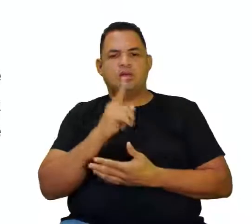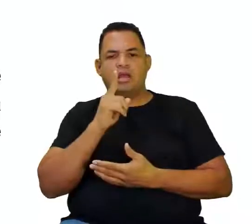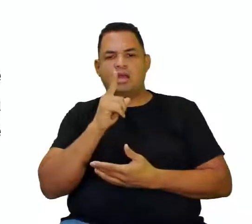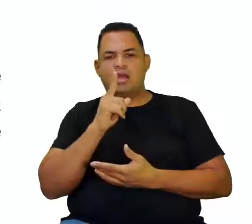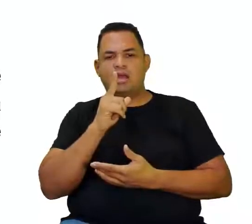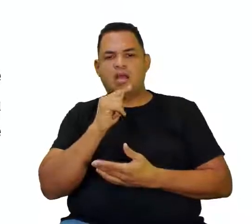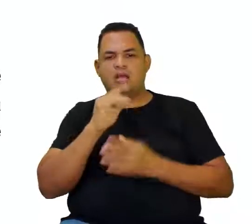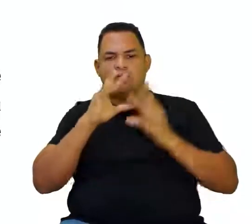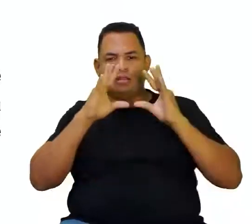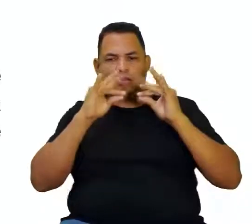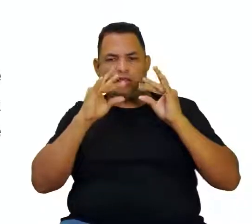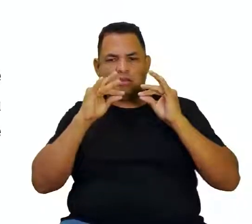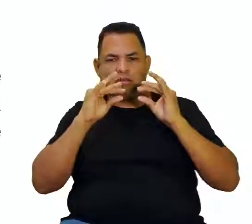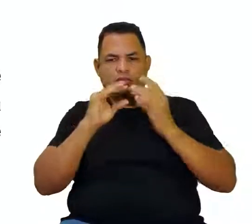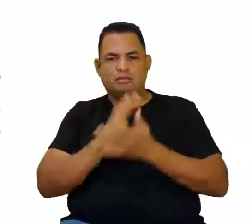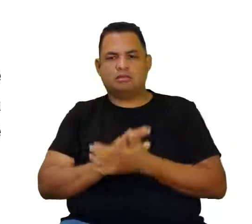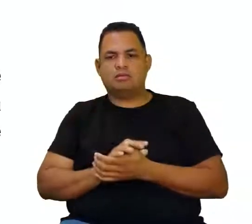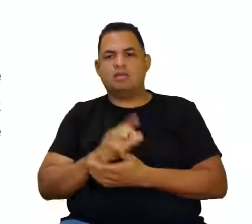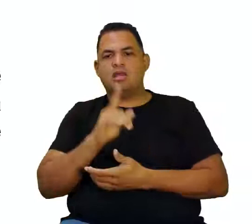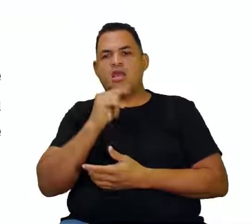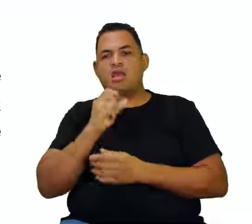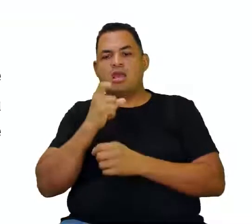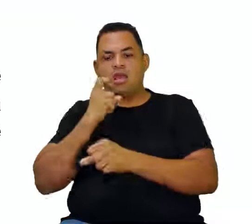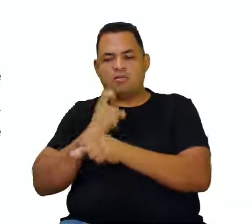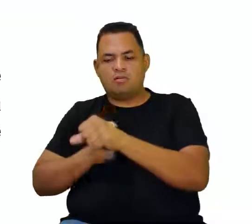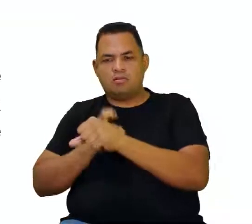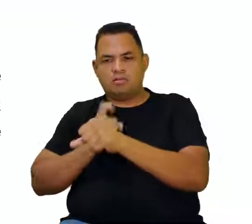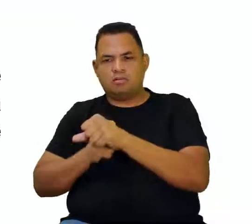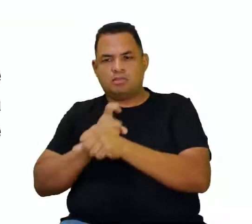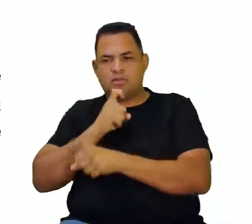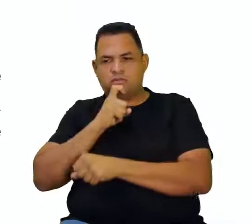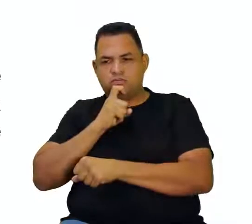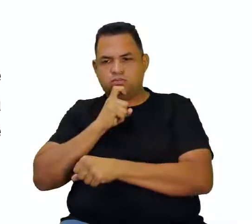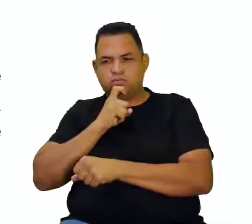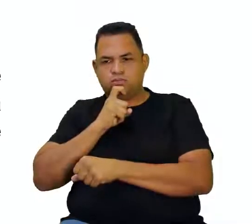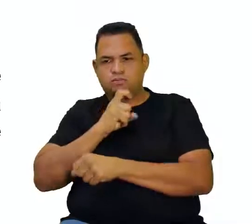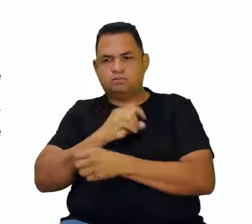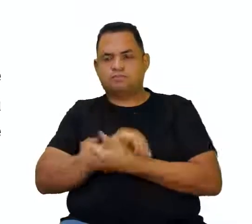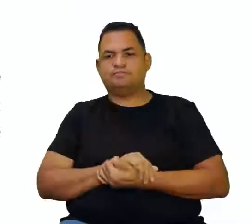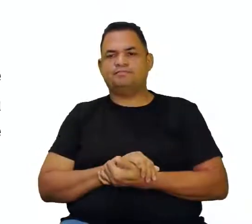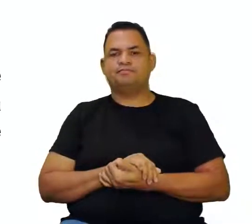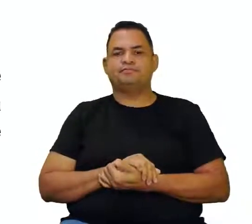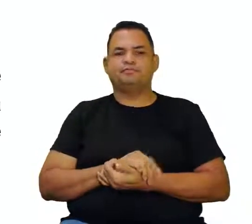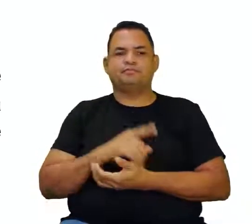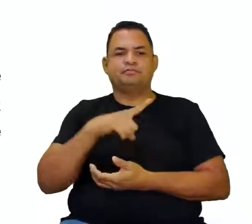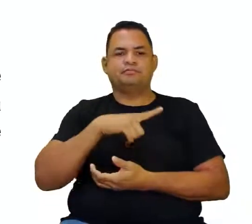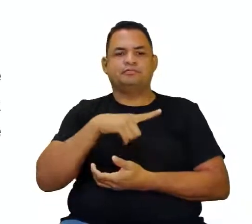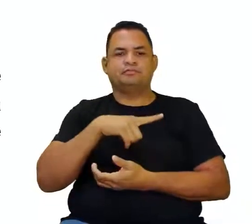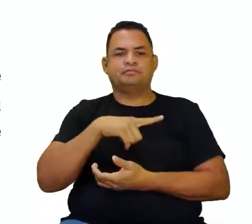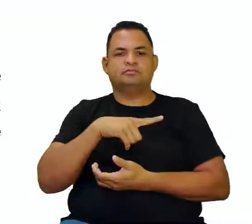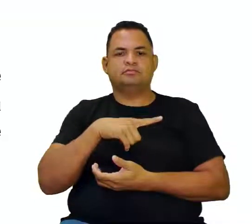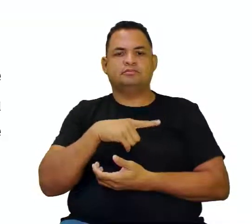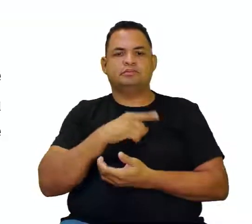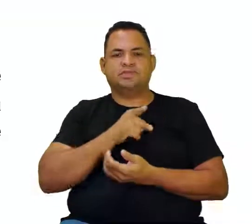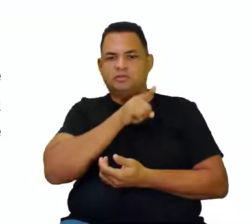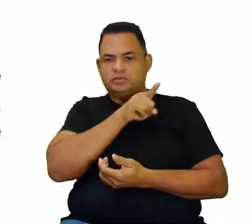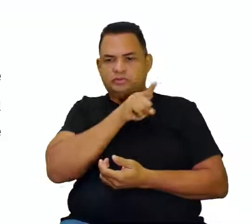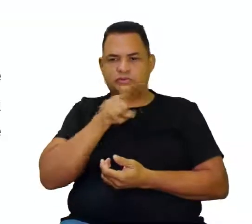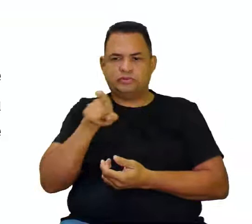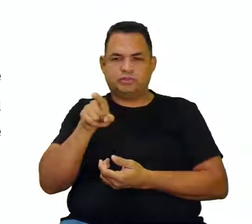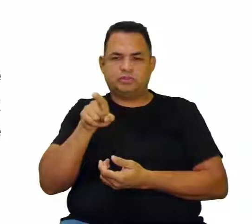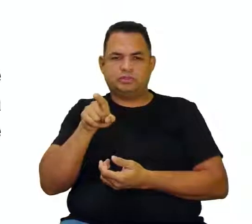líquida e a água na fase sólida, que é o gelo. Tranquilo? E aqui eu tenho setas